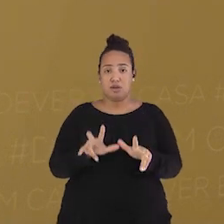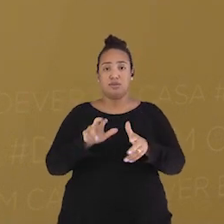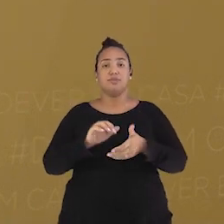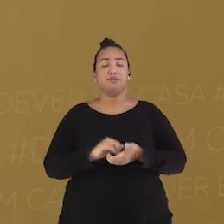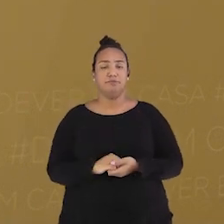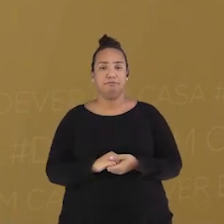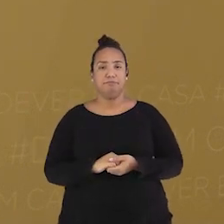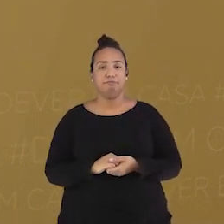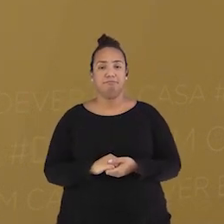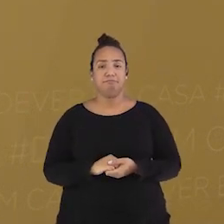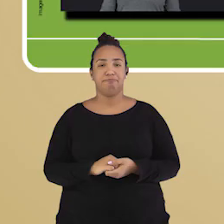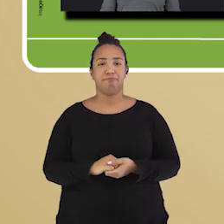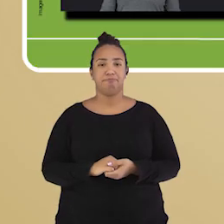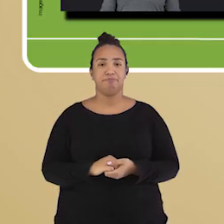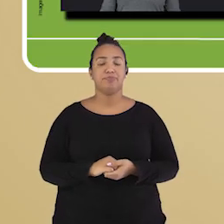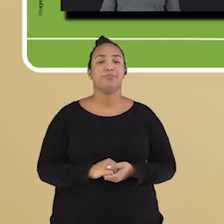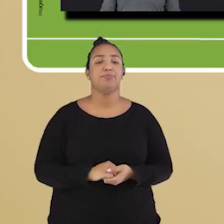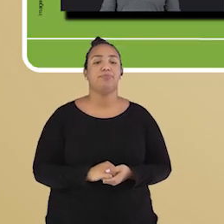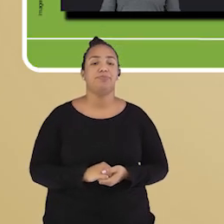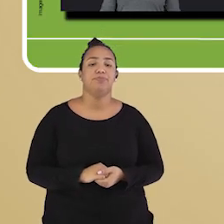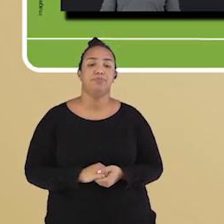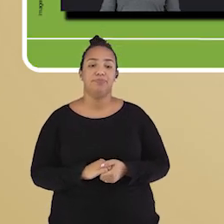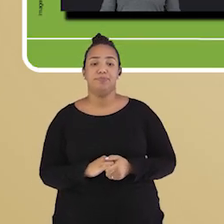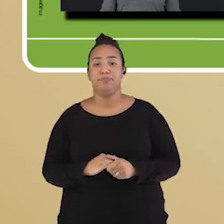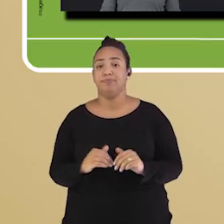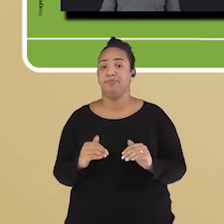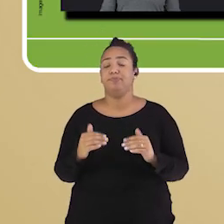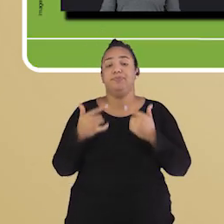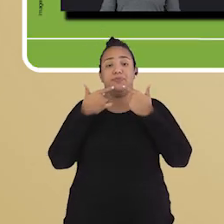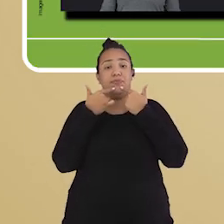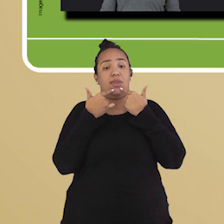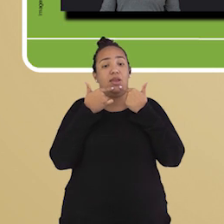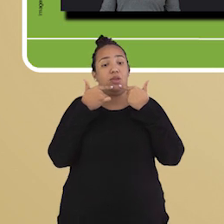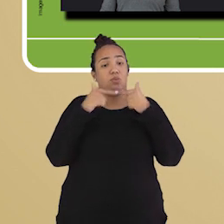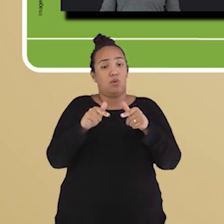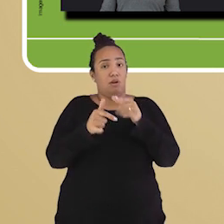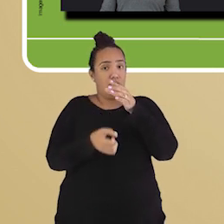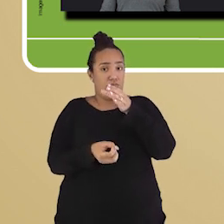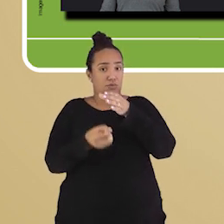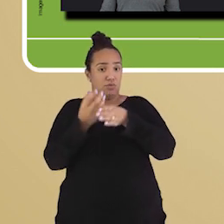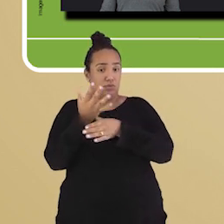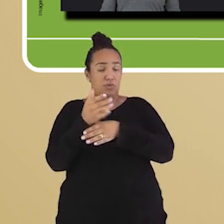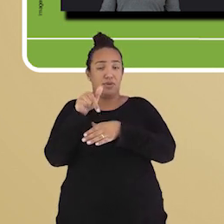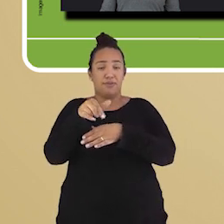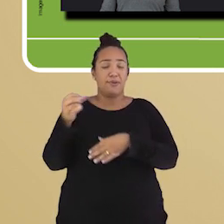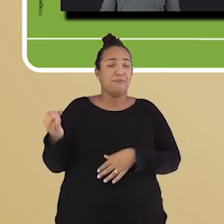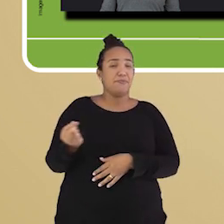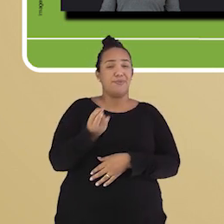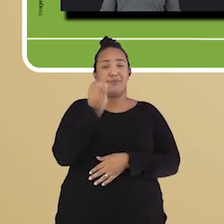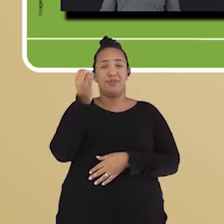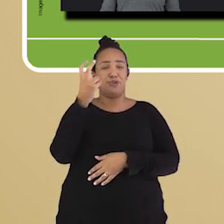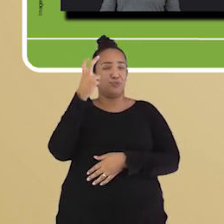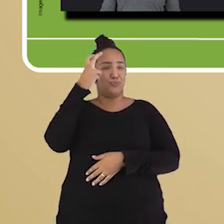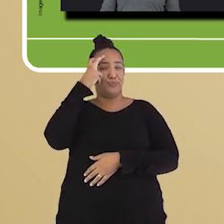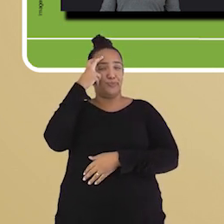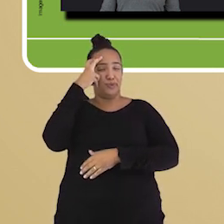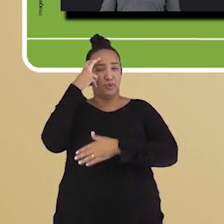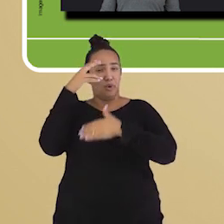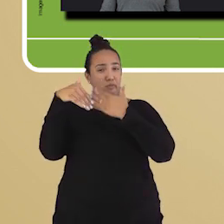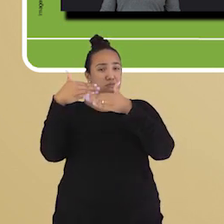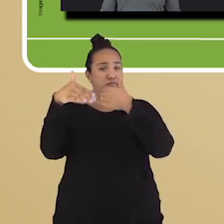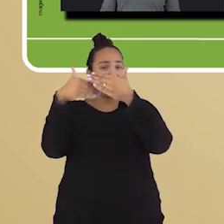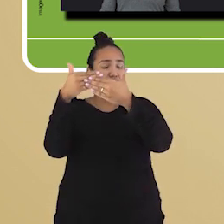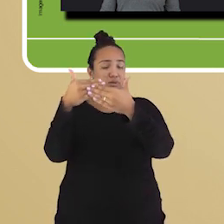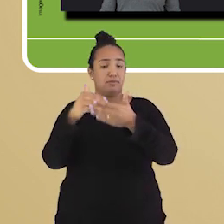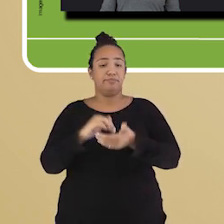a visualização. O desenvolvimento da linguagem foi fundamental para o avanço da cultura.